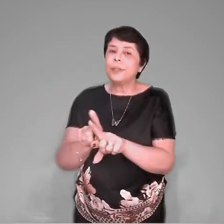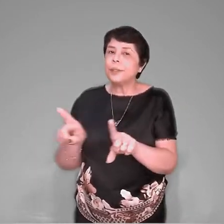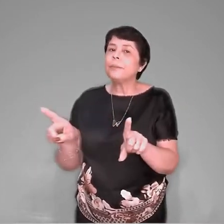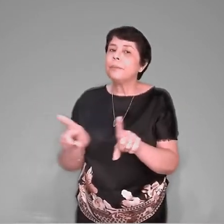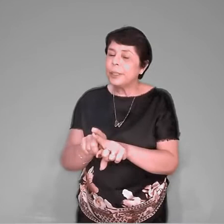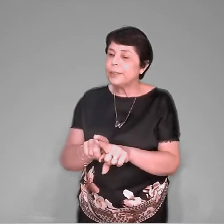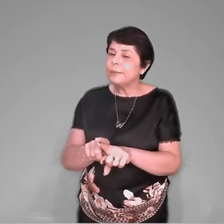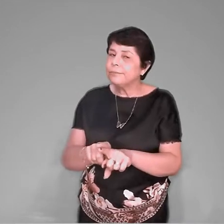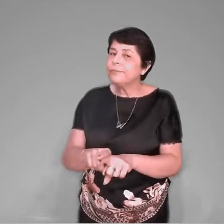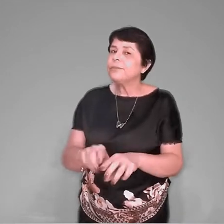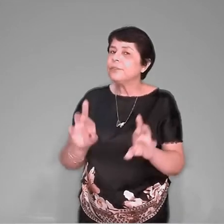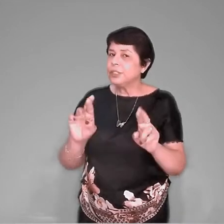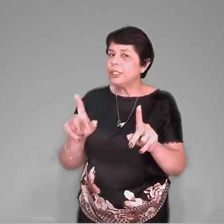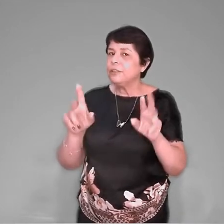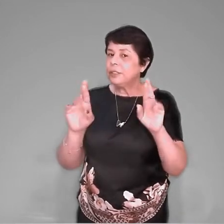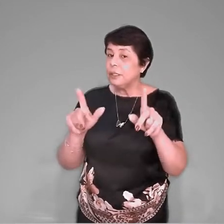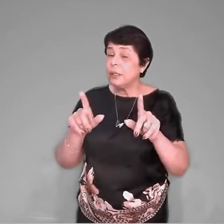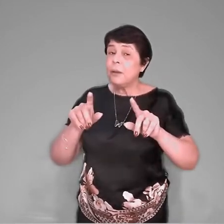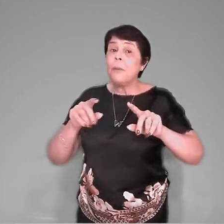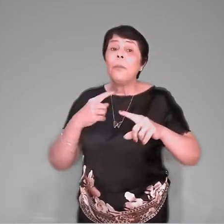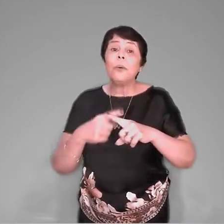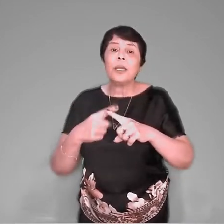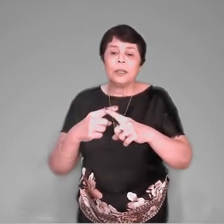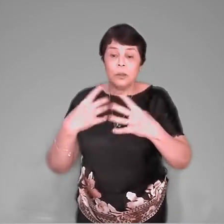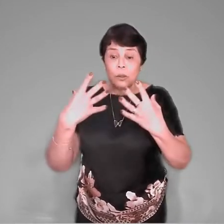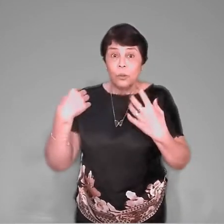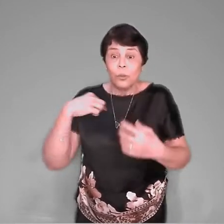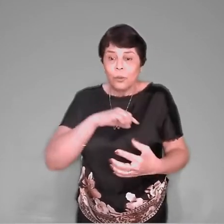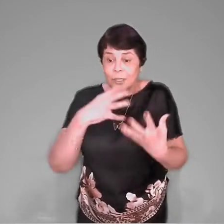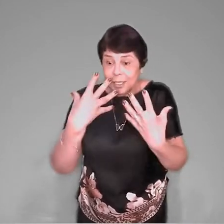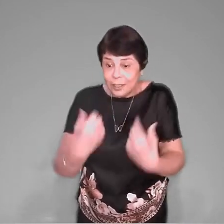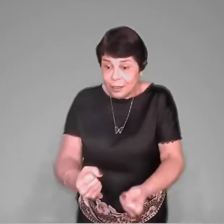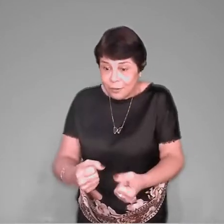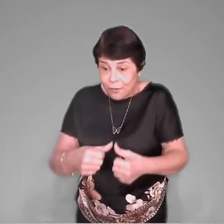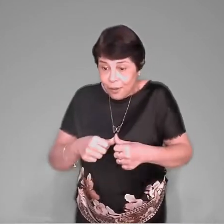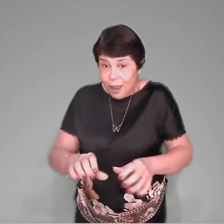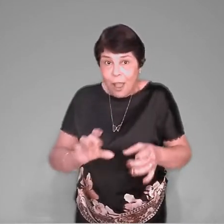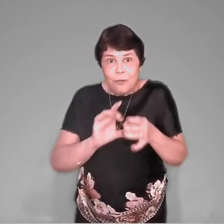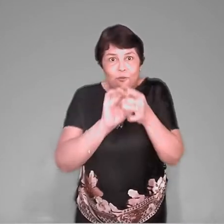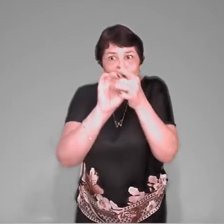para a gente juntos, reunidos,